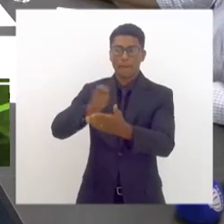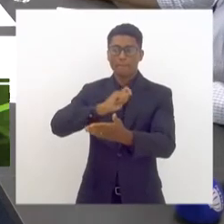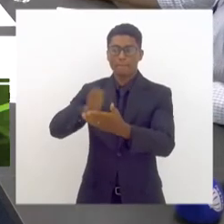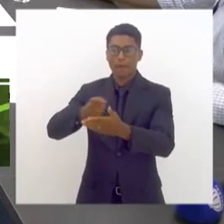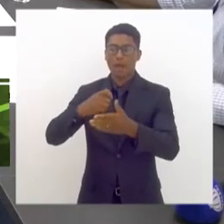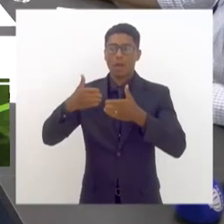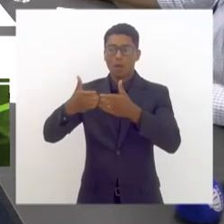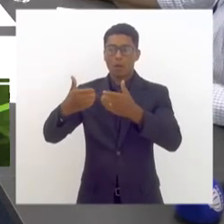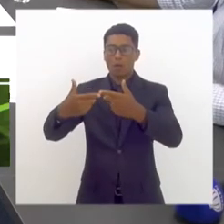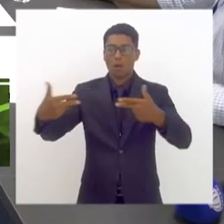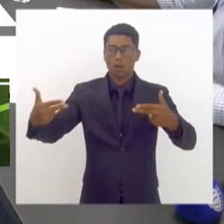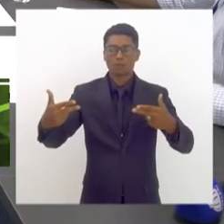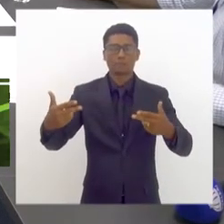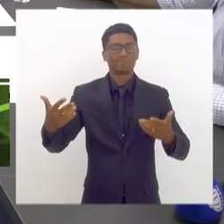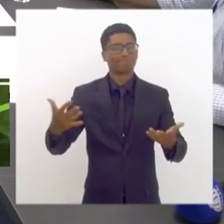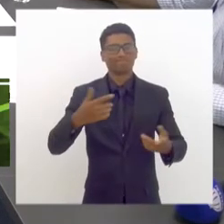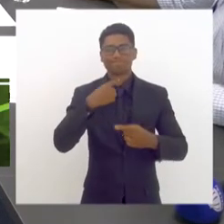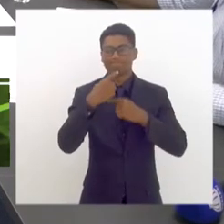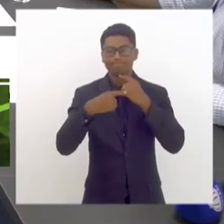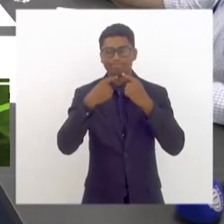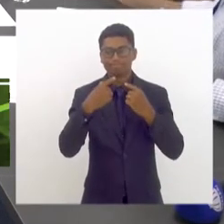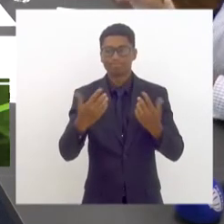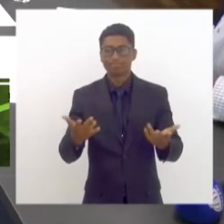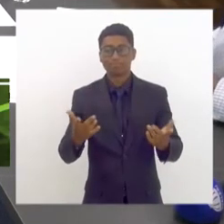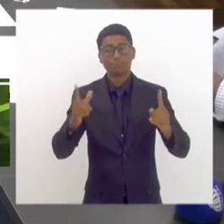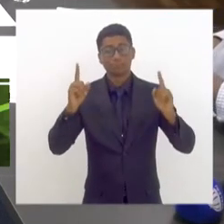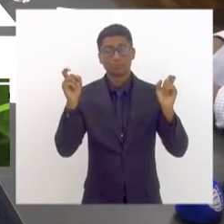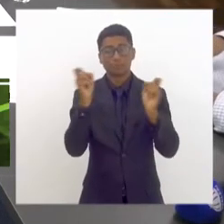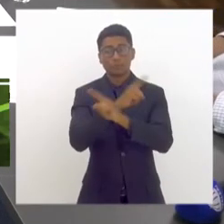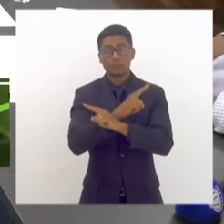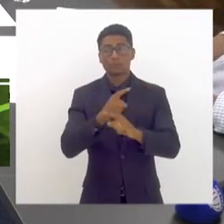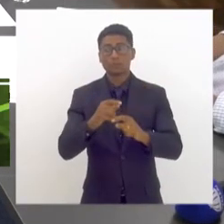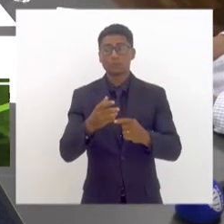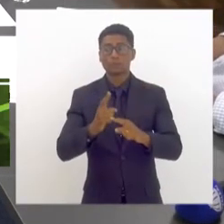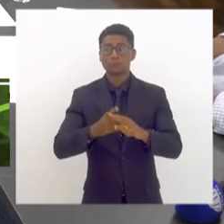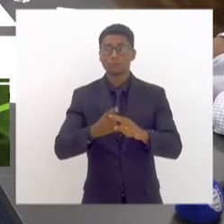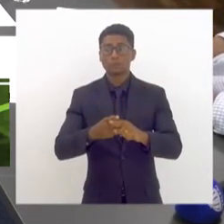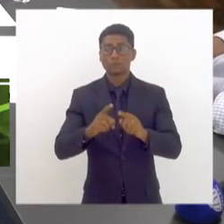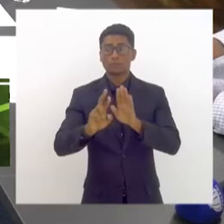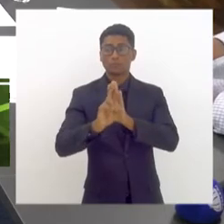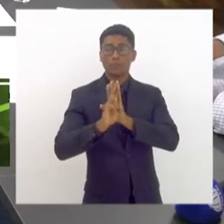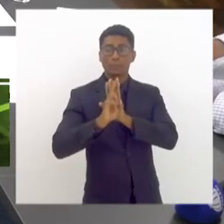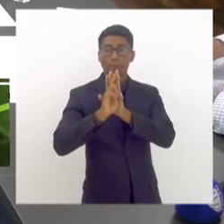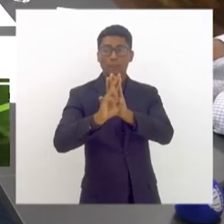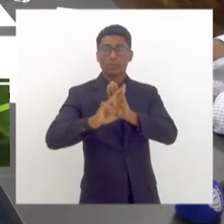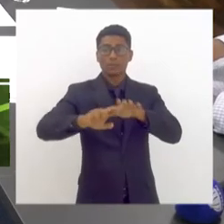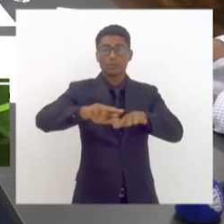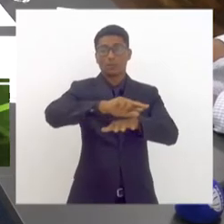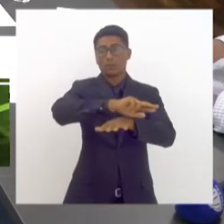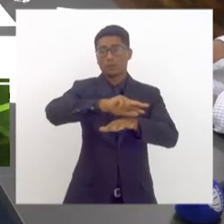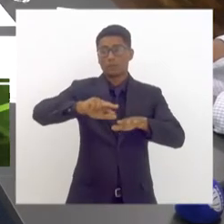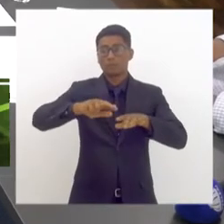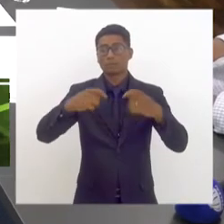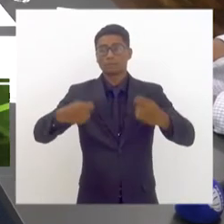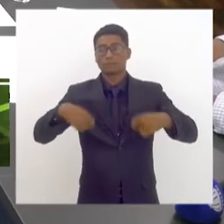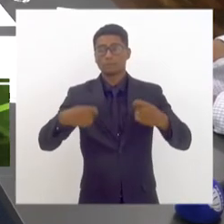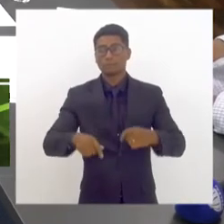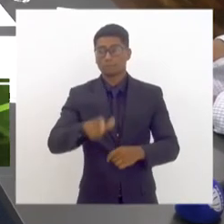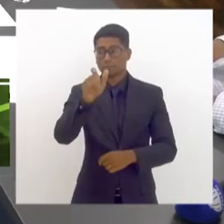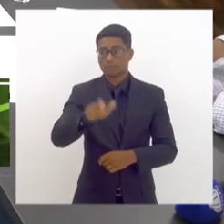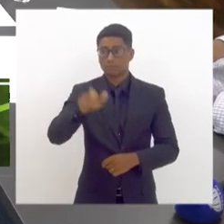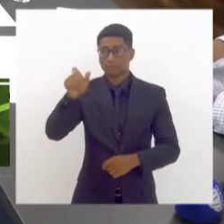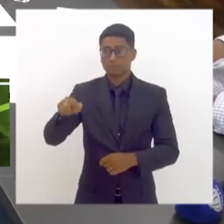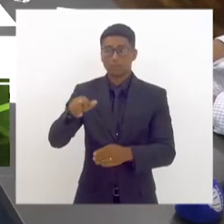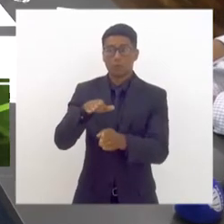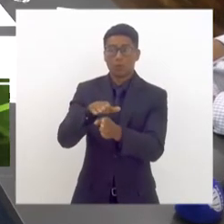a presença propriamente das representações que precisam ser amplas e diversas. Não é? Os conselheiros ou